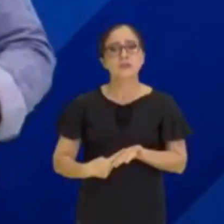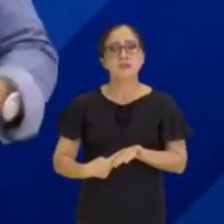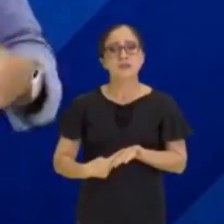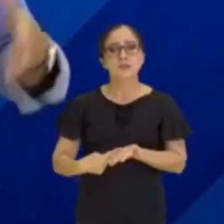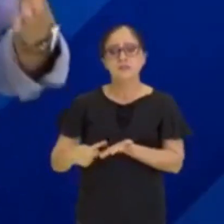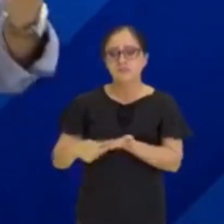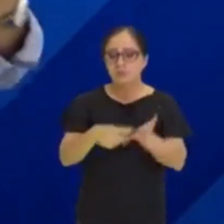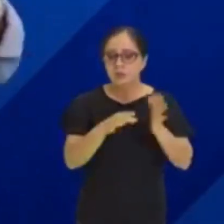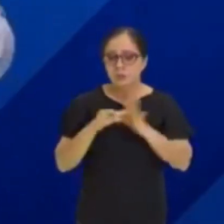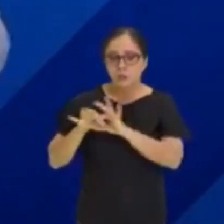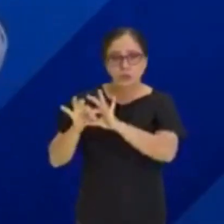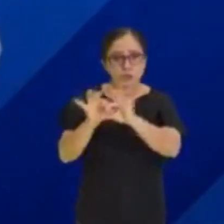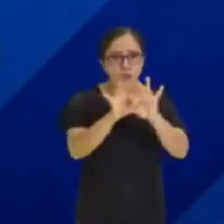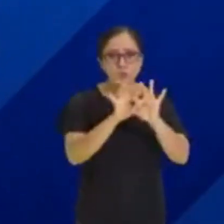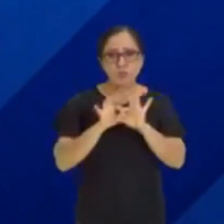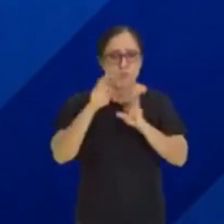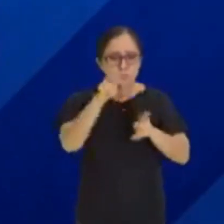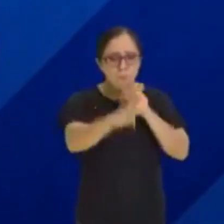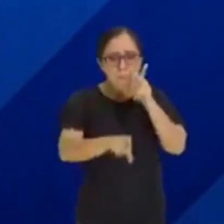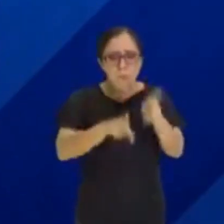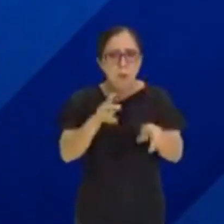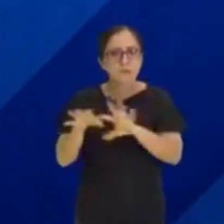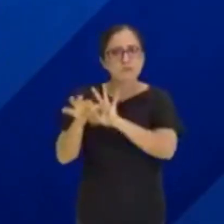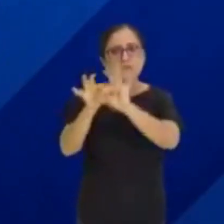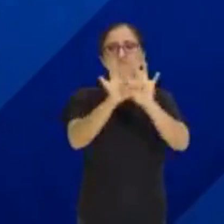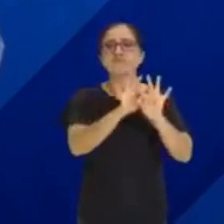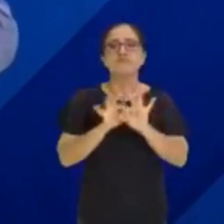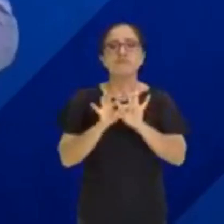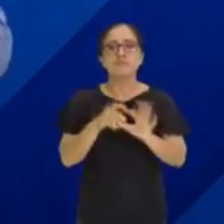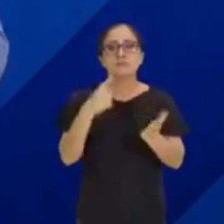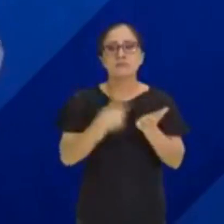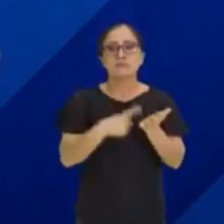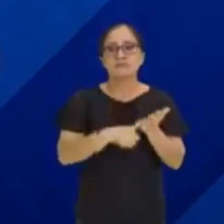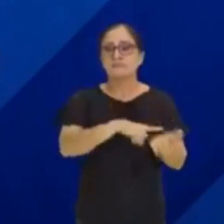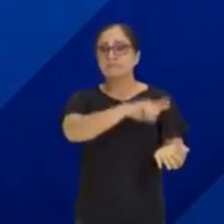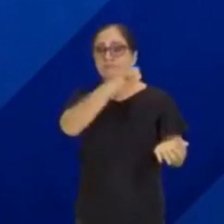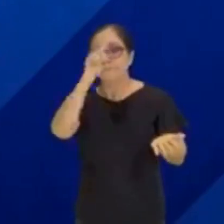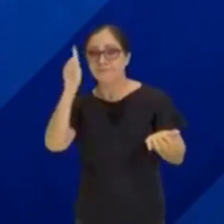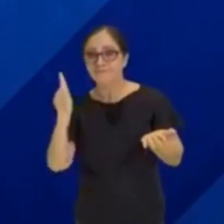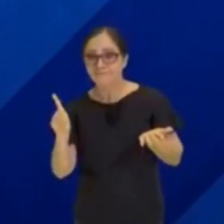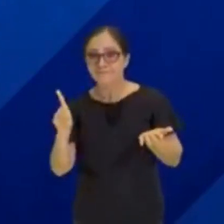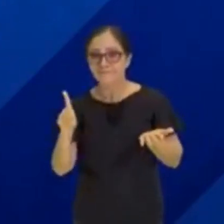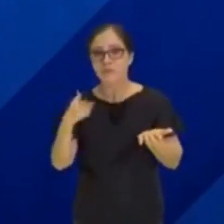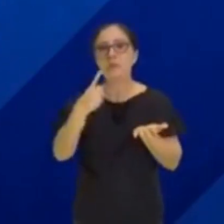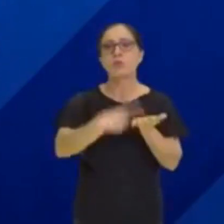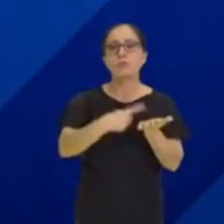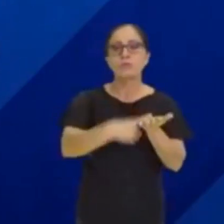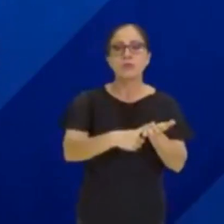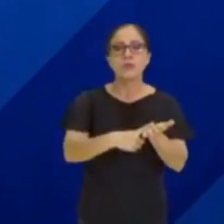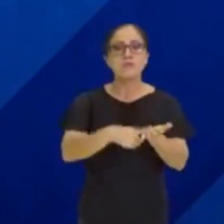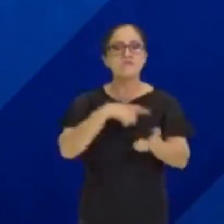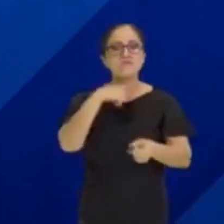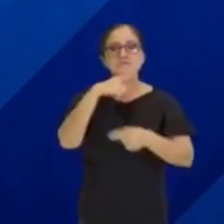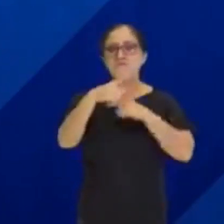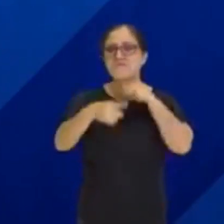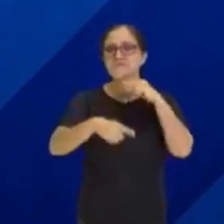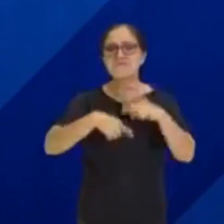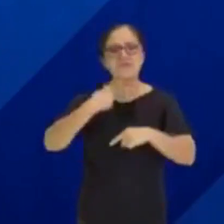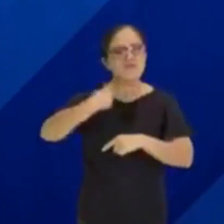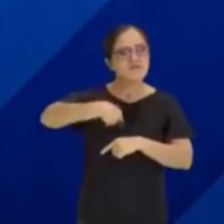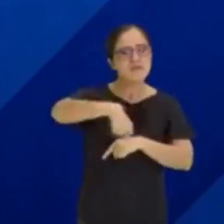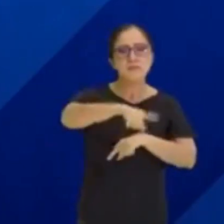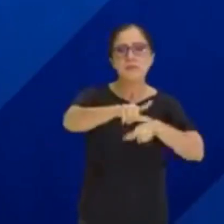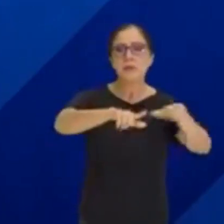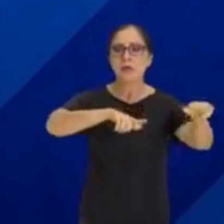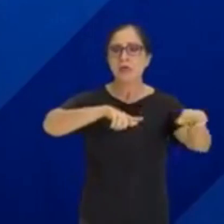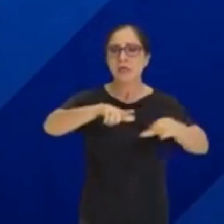mesmo tempo, todas juntas, que naquele dia ninguém sairia de casa para fazer atividade alguma.